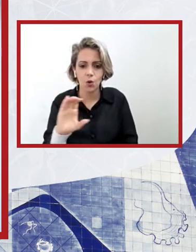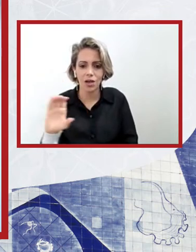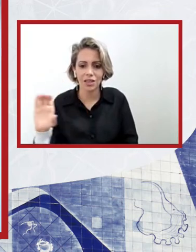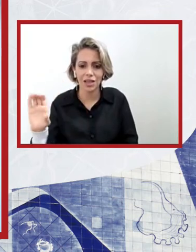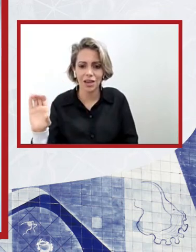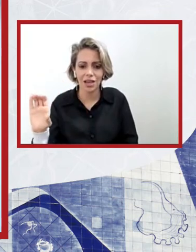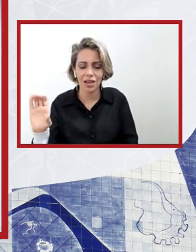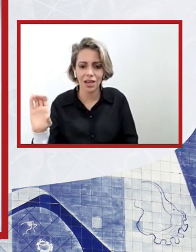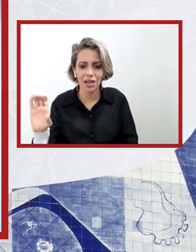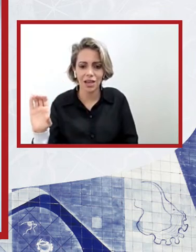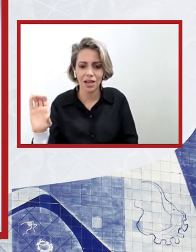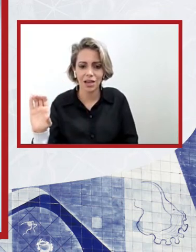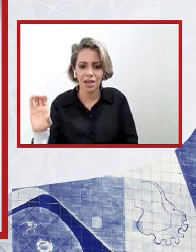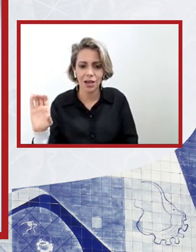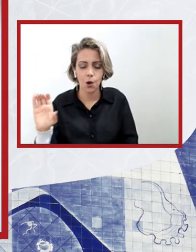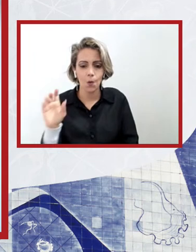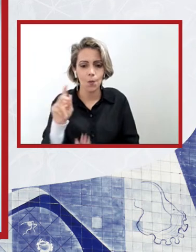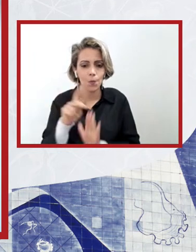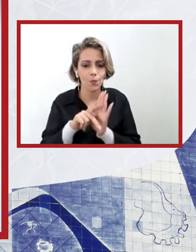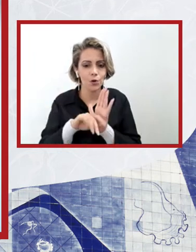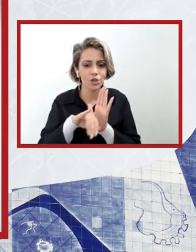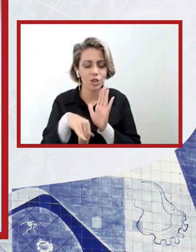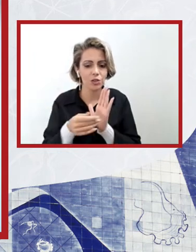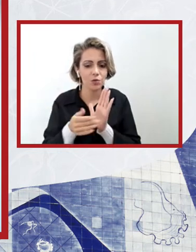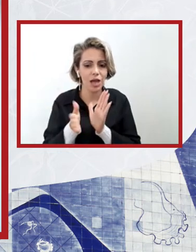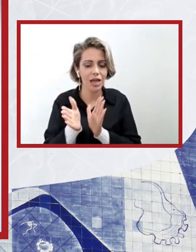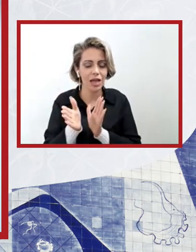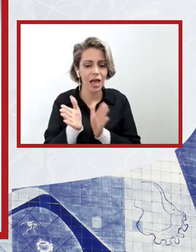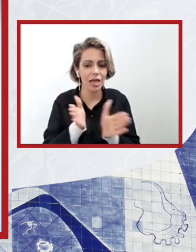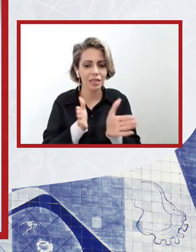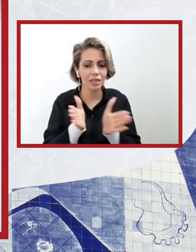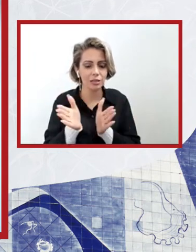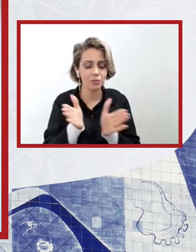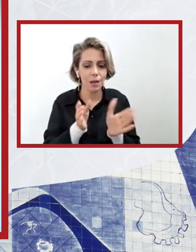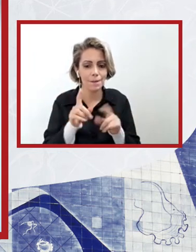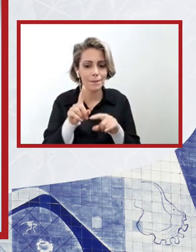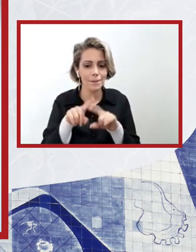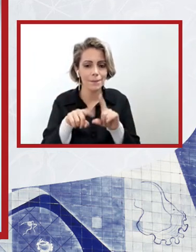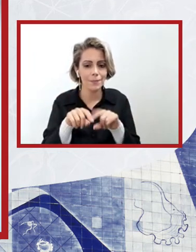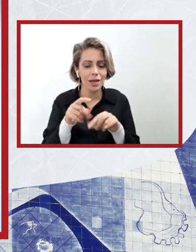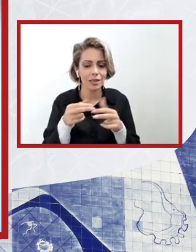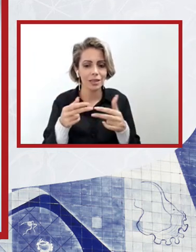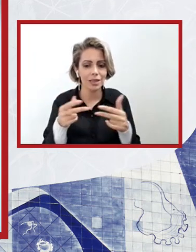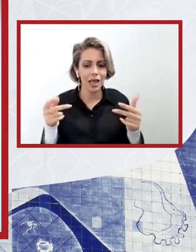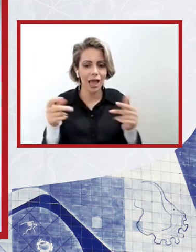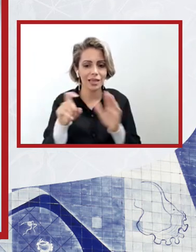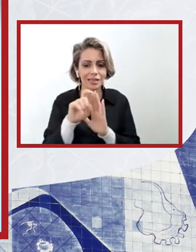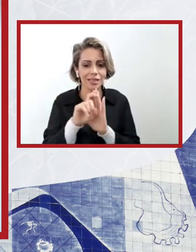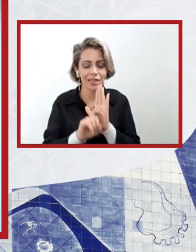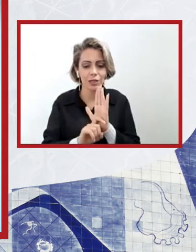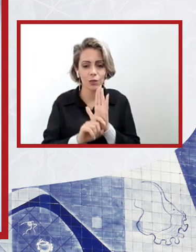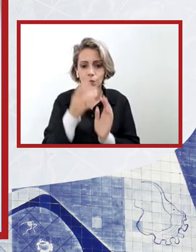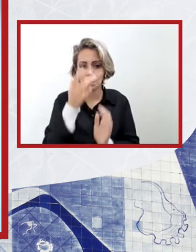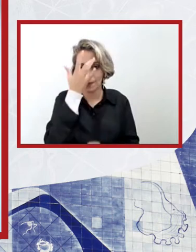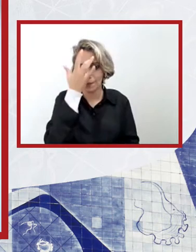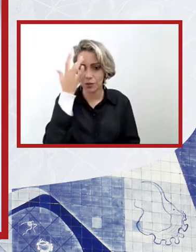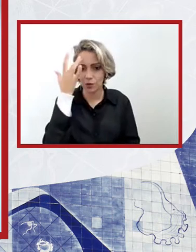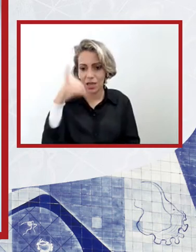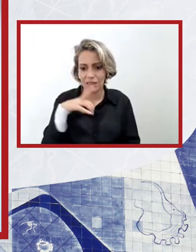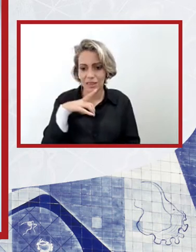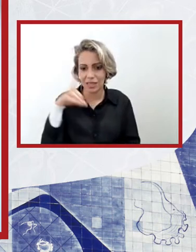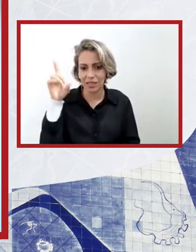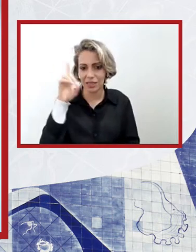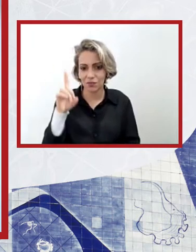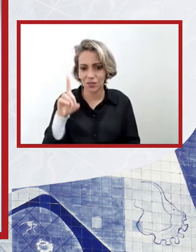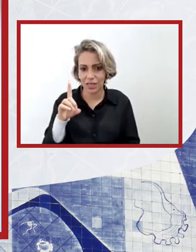que coordena, né, um projeto de acessibilização de materiais e textos para pessoas com deficiência